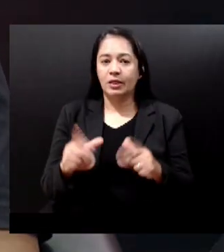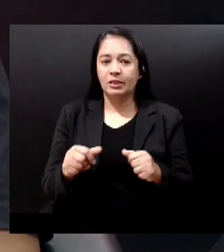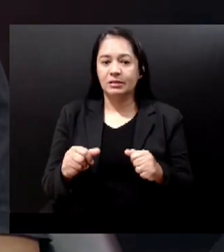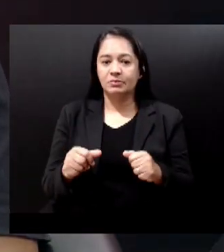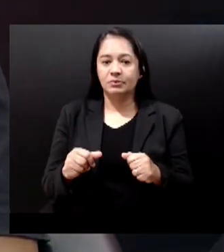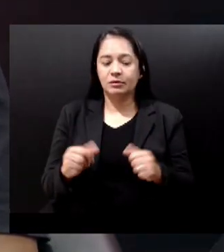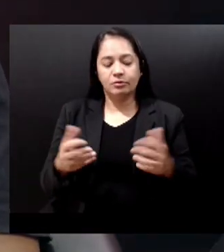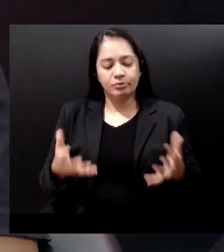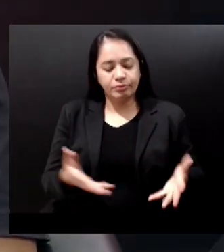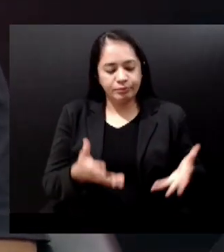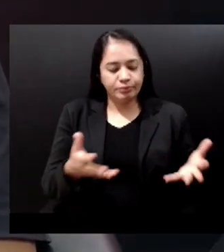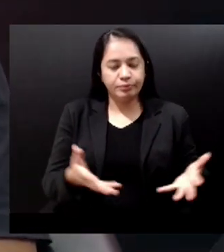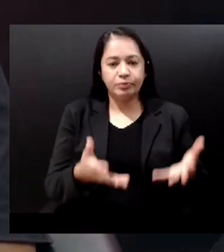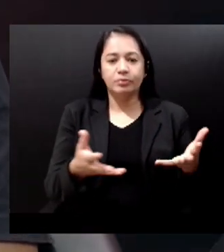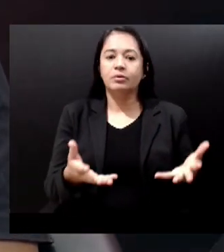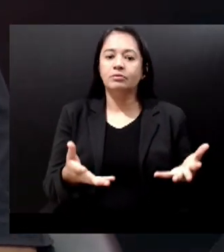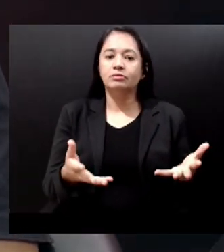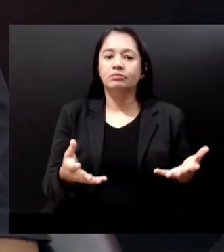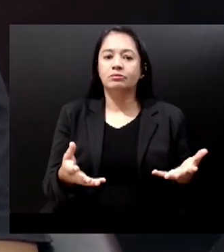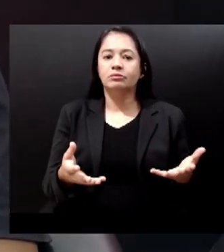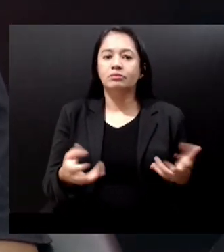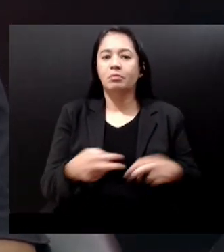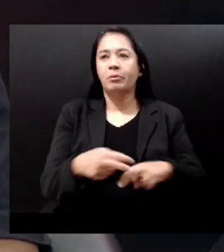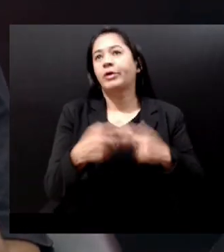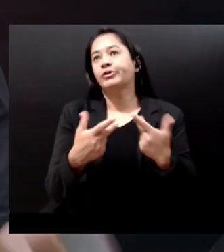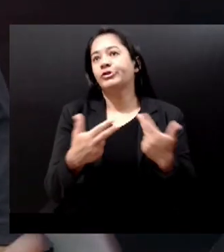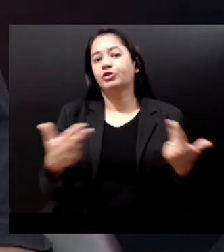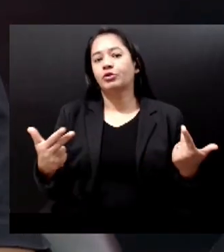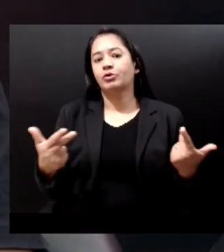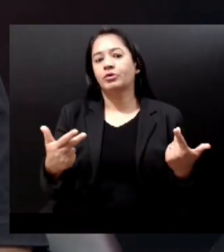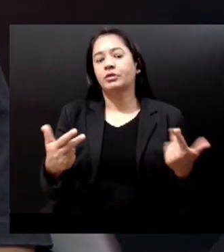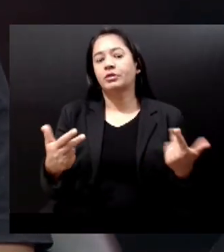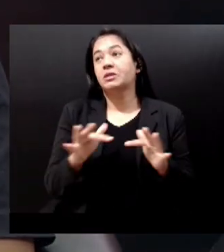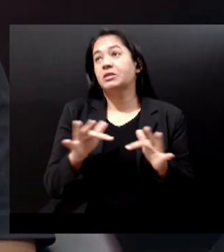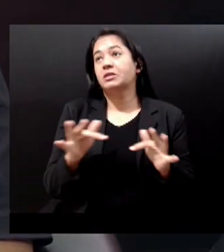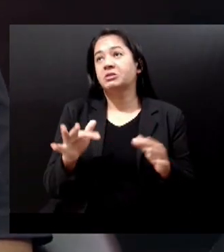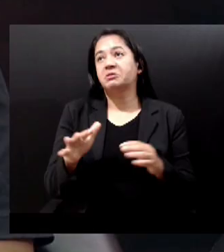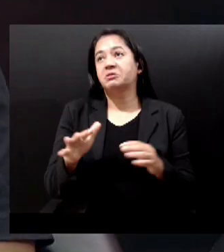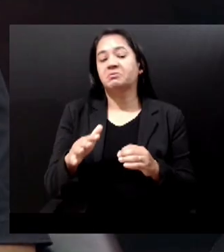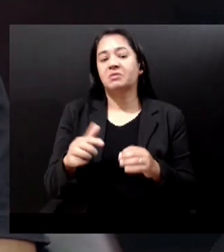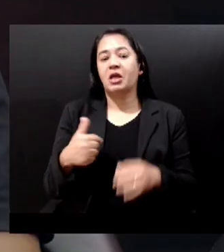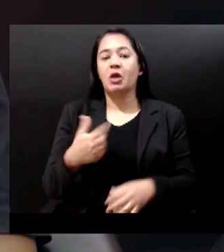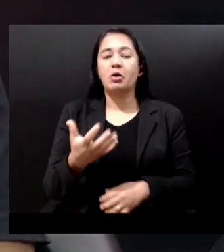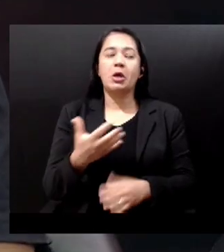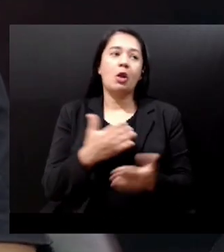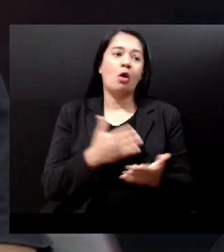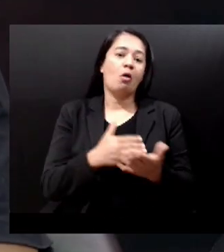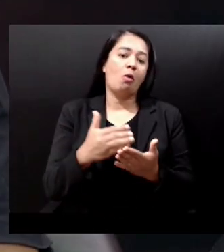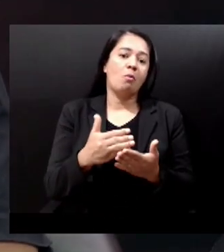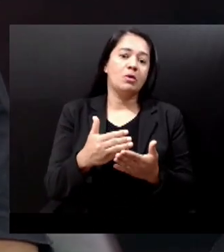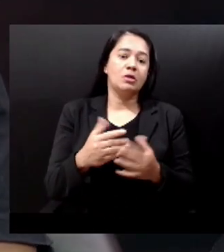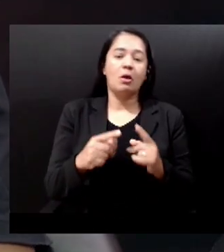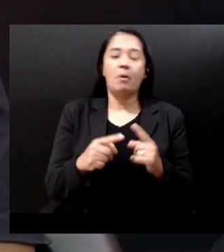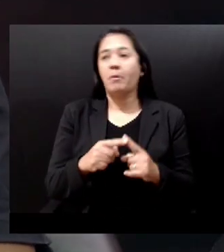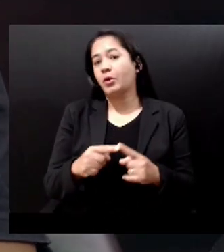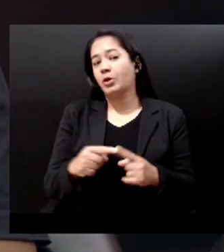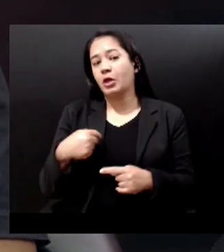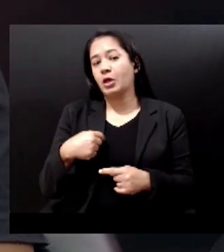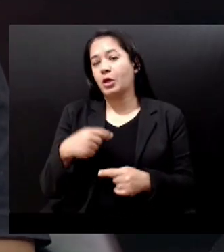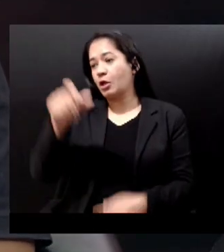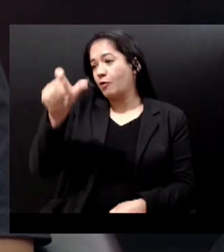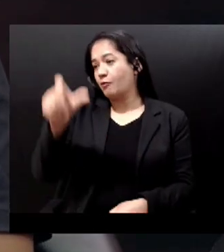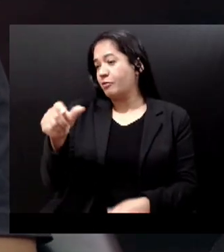vezes, por coisas mais superficiais, então ela sempre fala, vou querer começar porque eu vi uma blogueira ou ouvi alguma